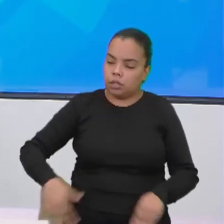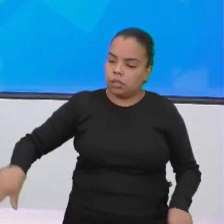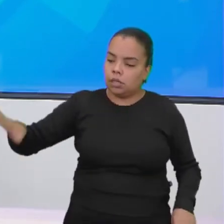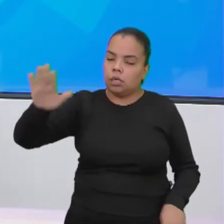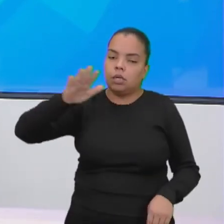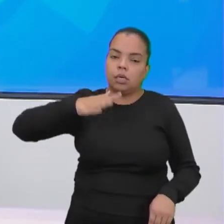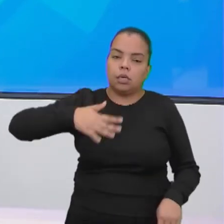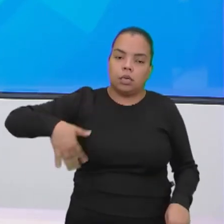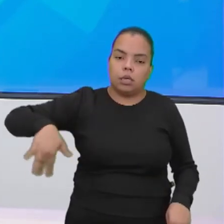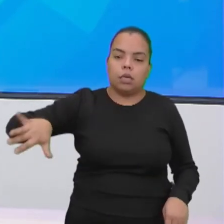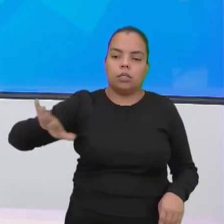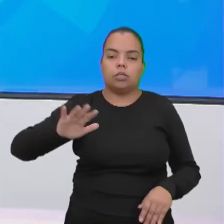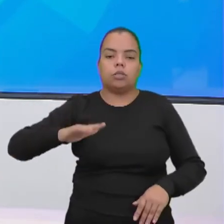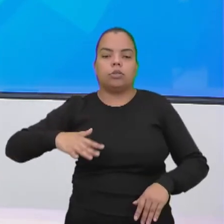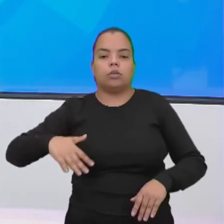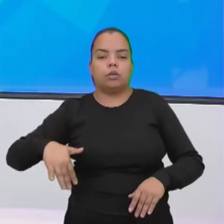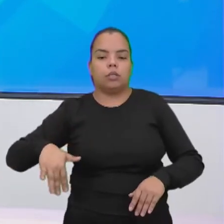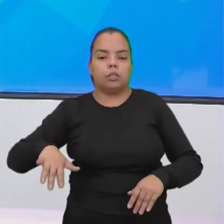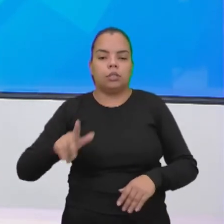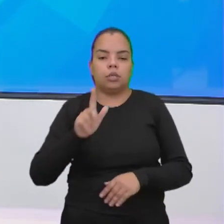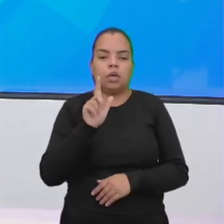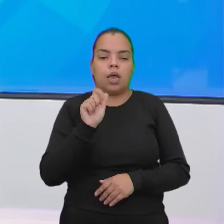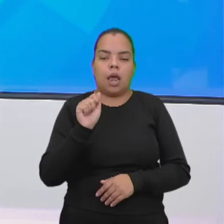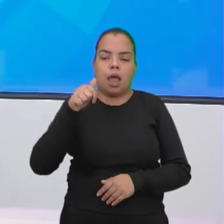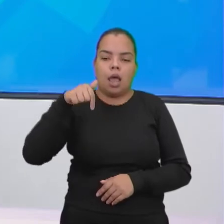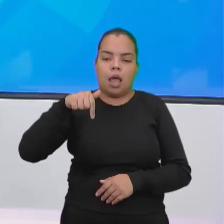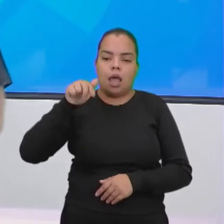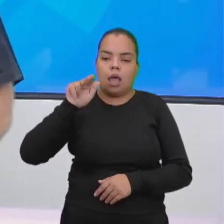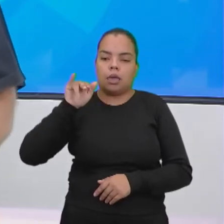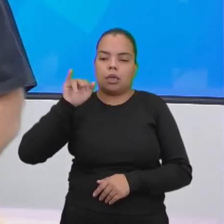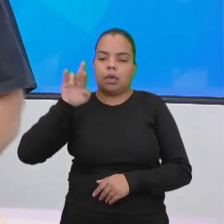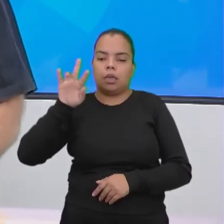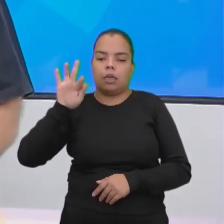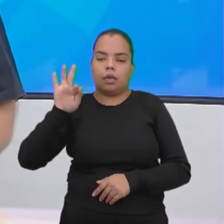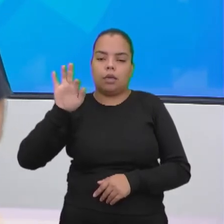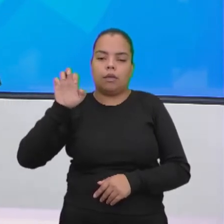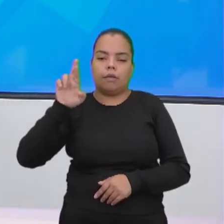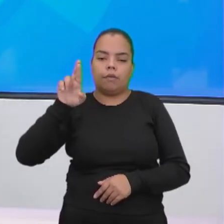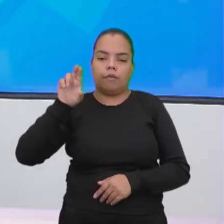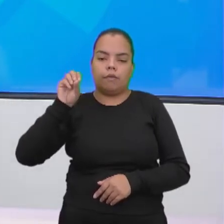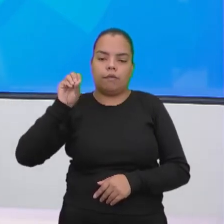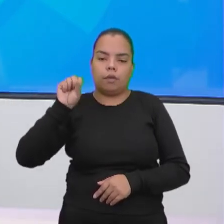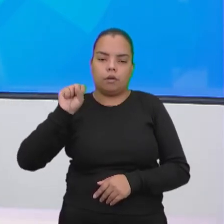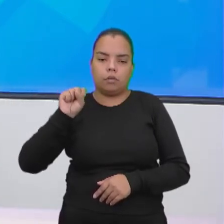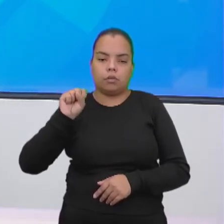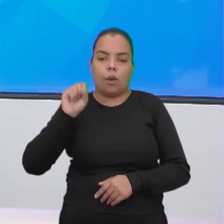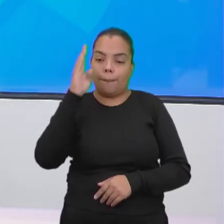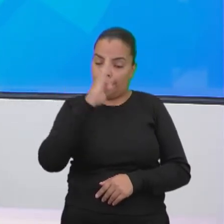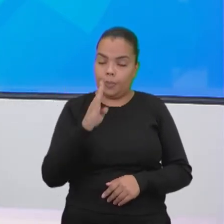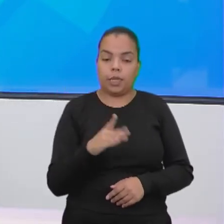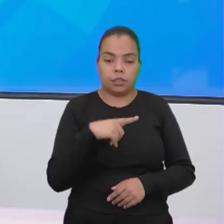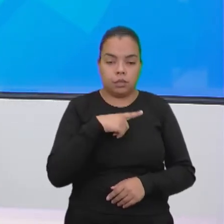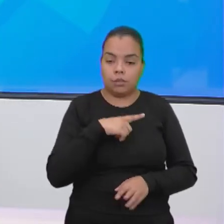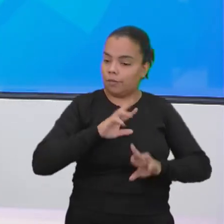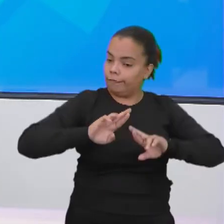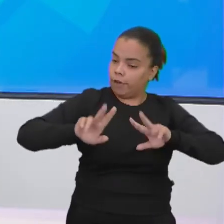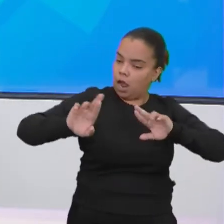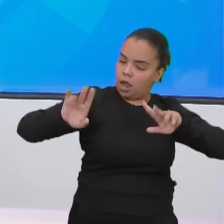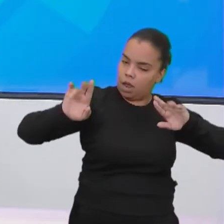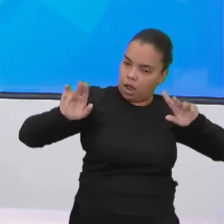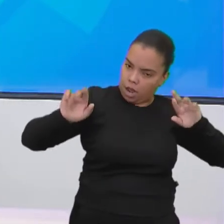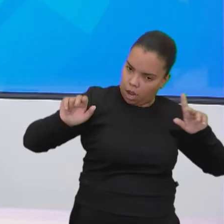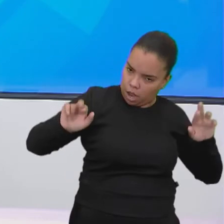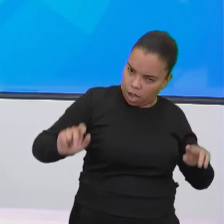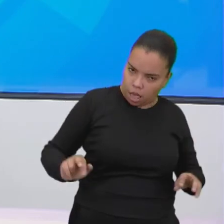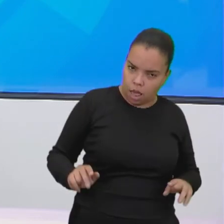sedimentares, formações aí de aquíferos. Um exemplo é o Brasil, que tem diversos aquíferos, né? Um dos mais importantes aí é o